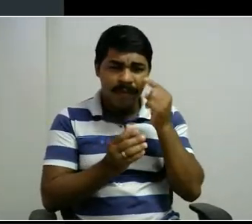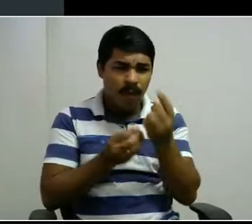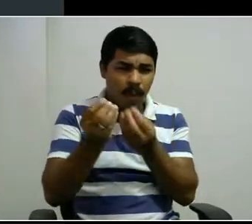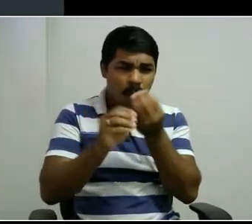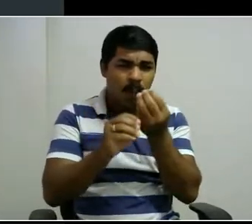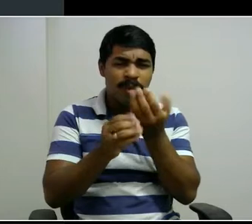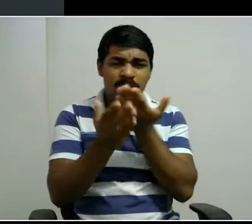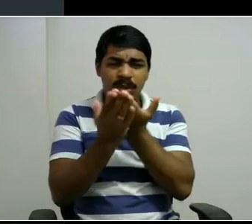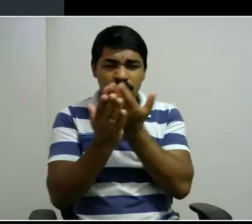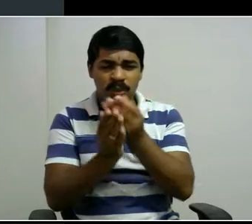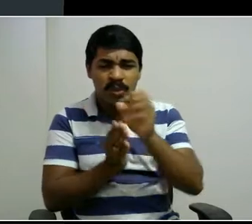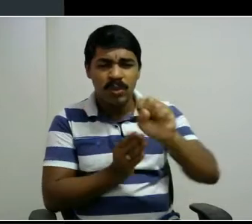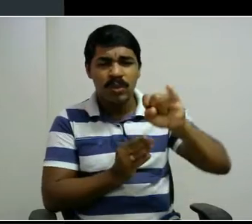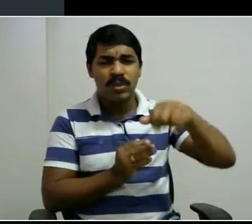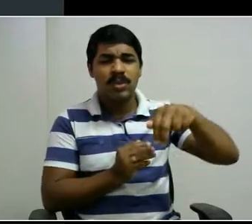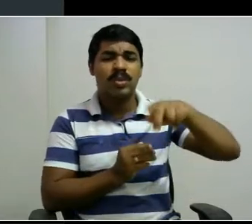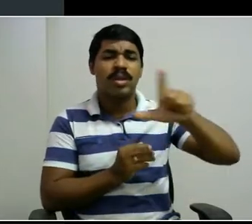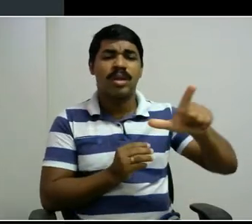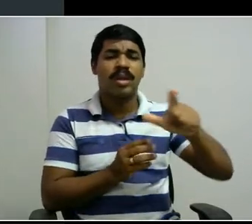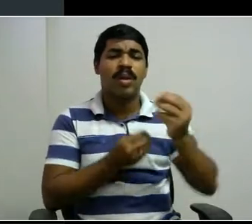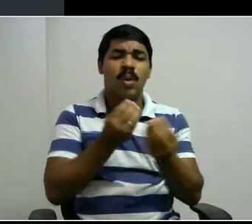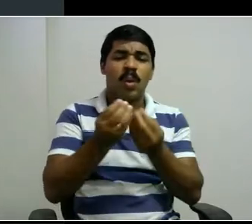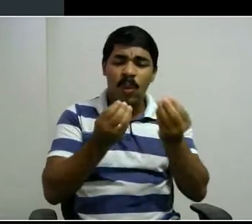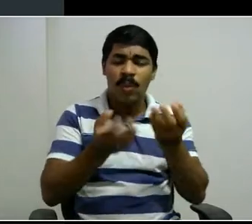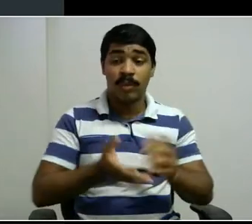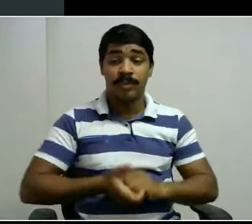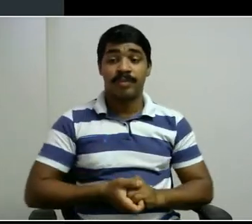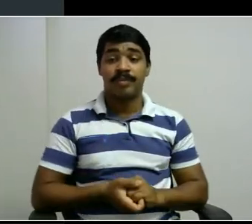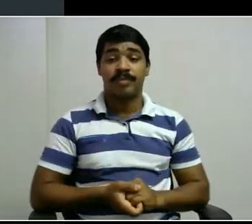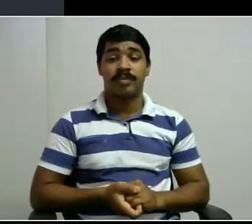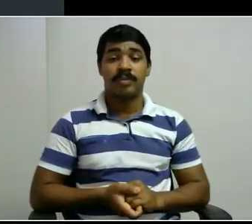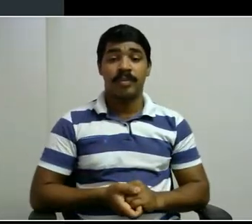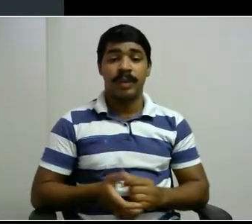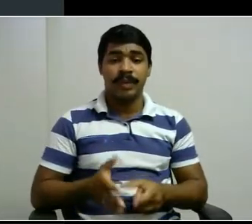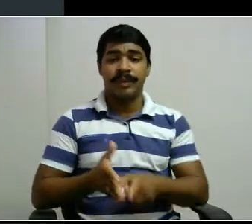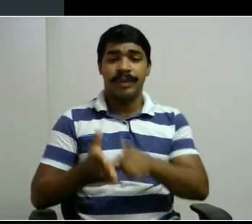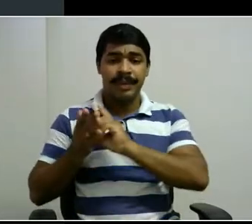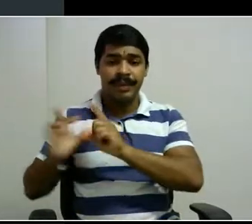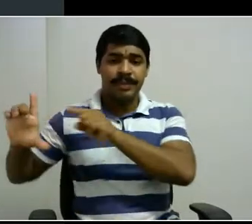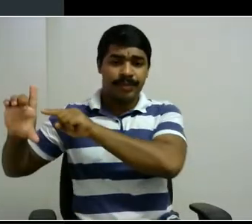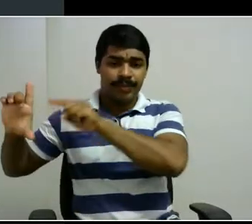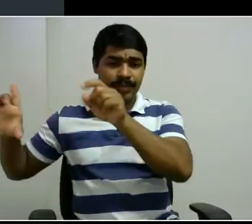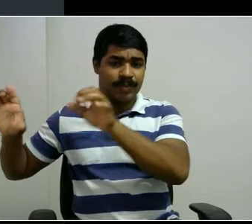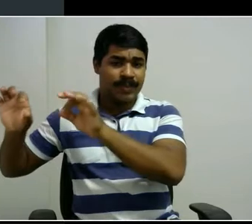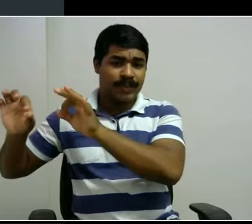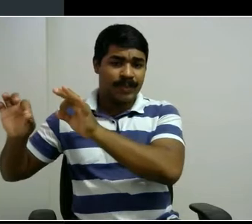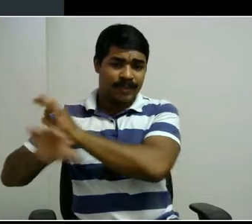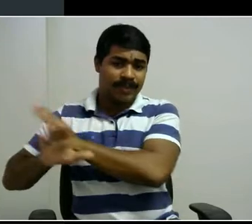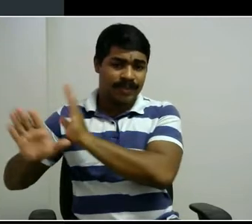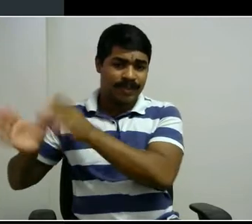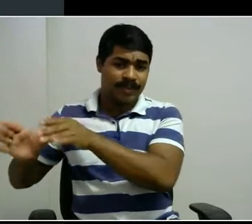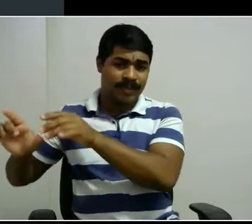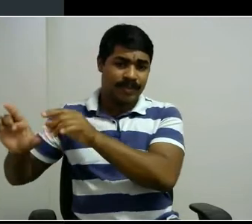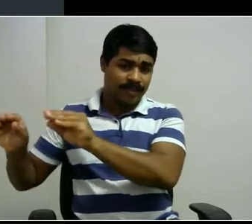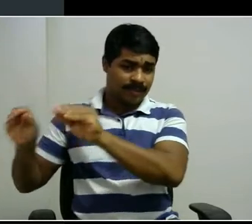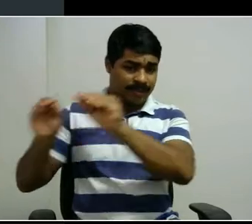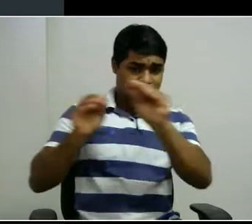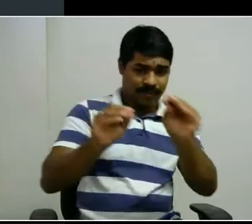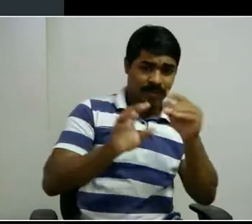prática. Ó, a gente desenhou esse gráfico, certo? E esse aqui é o nosso eixo x,